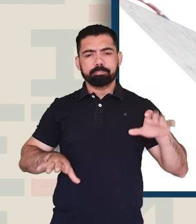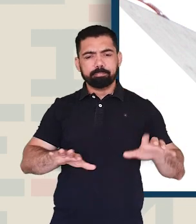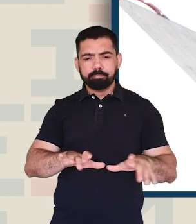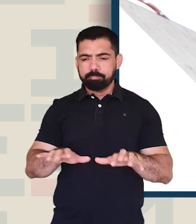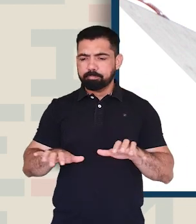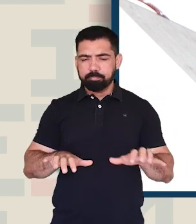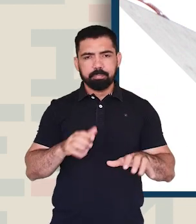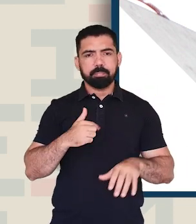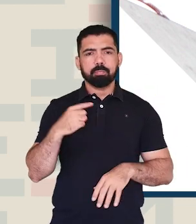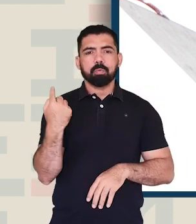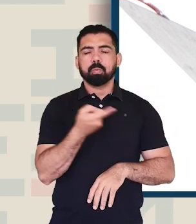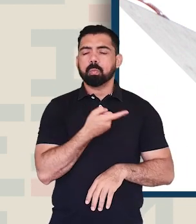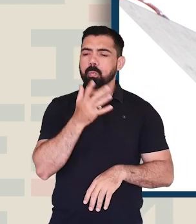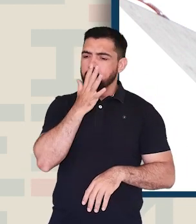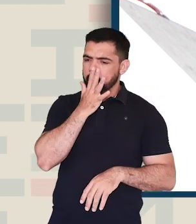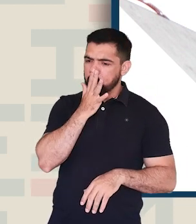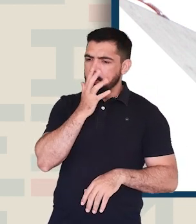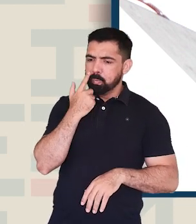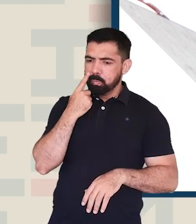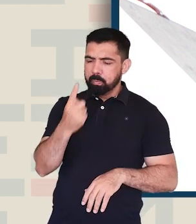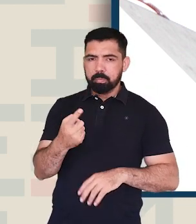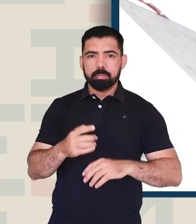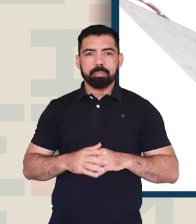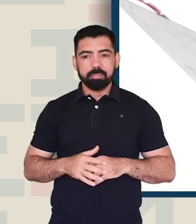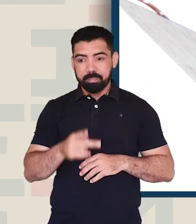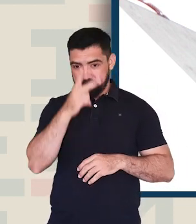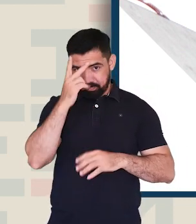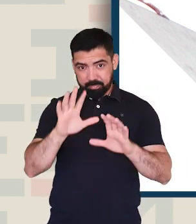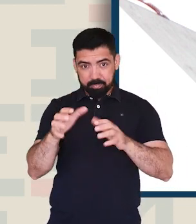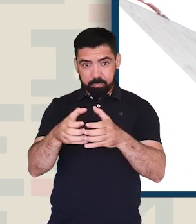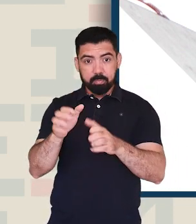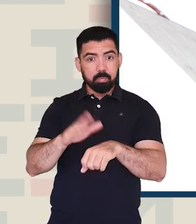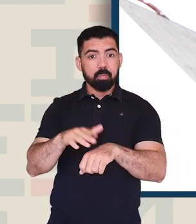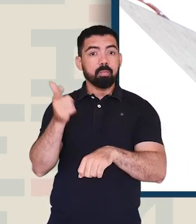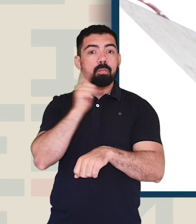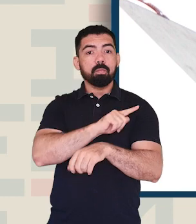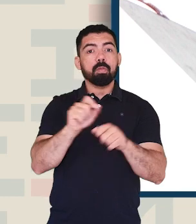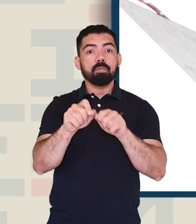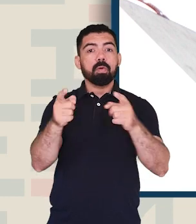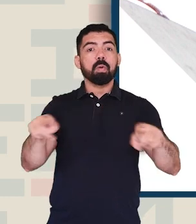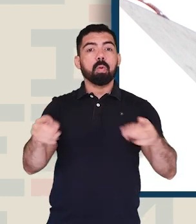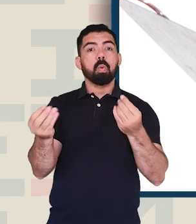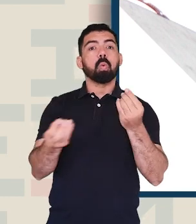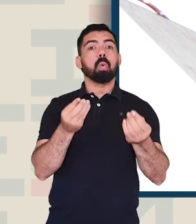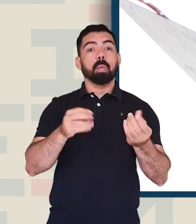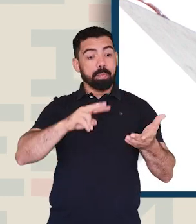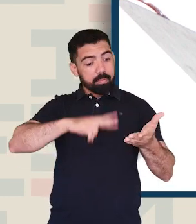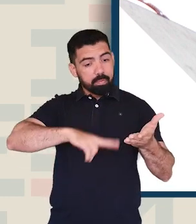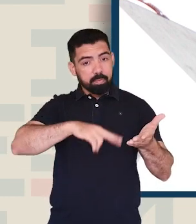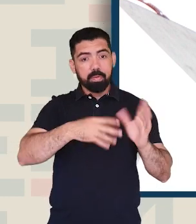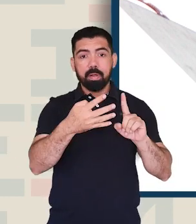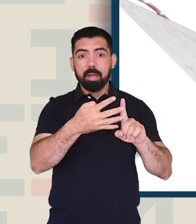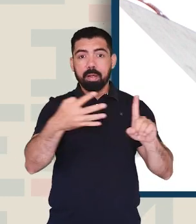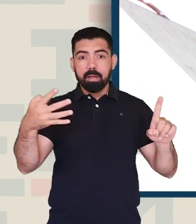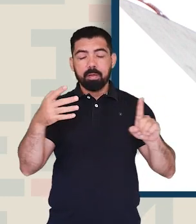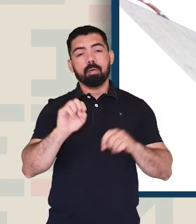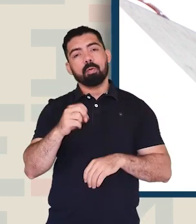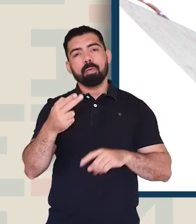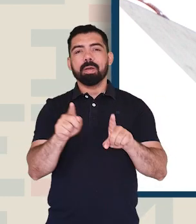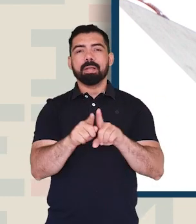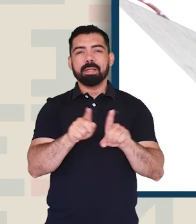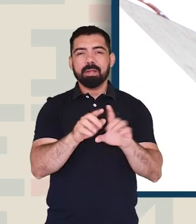tocada, quando você você vê essas bandas sinfônicas, ou então essas retretas de interior,